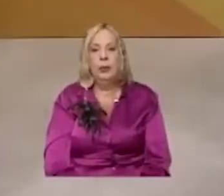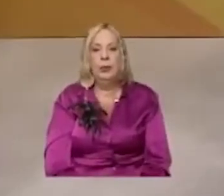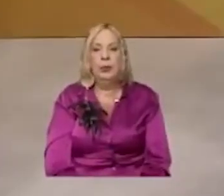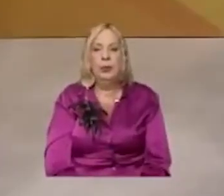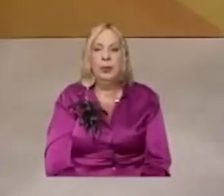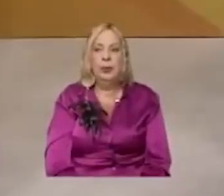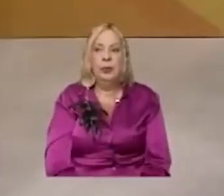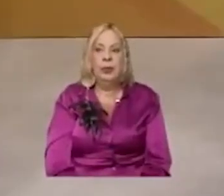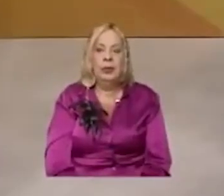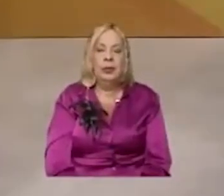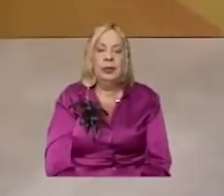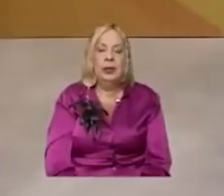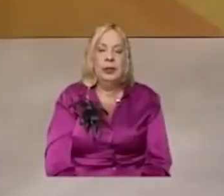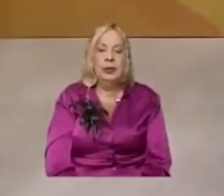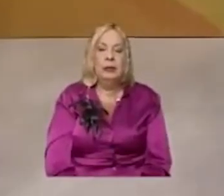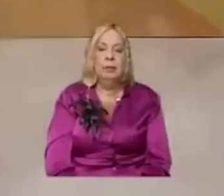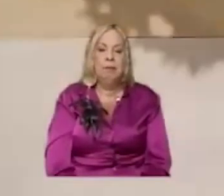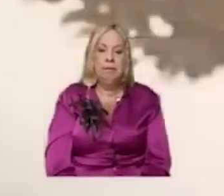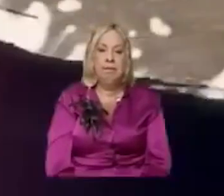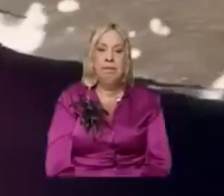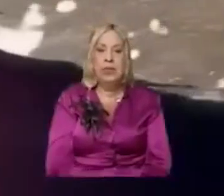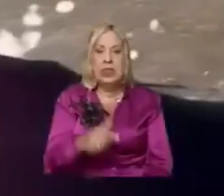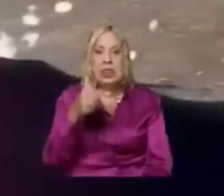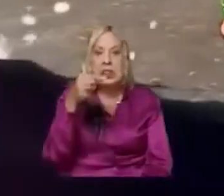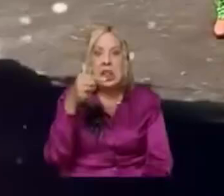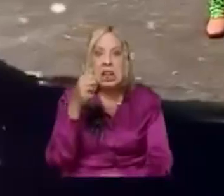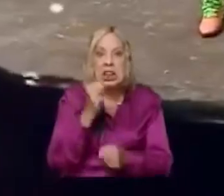um super carrão, olha só.